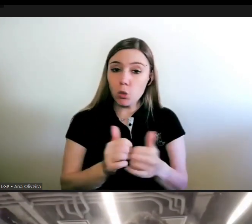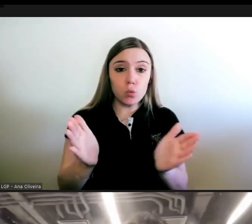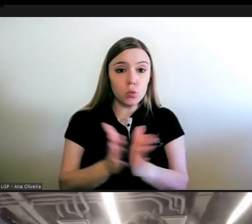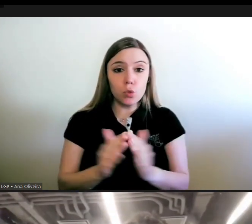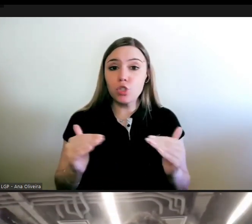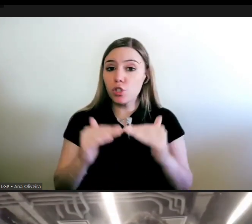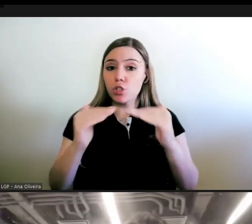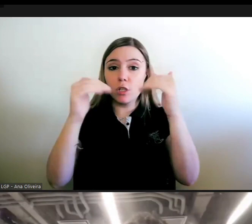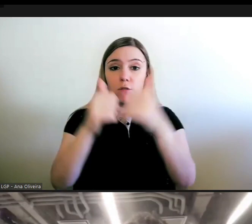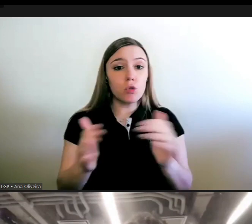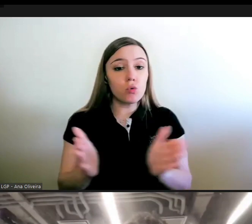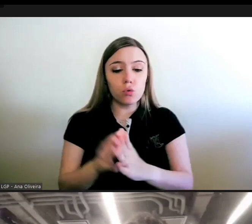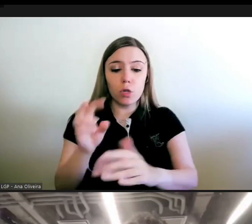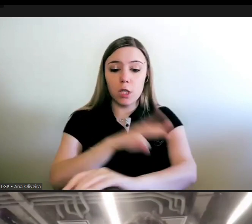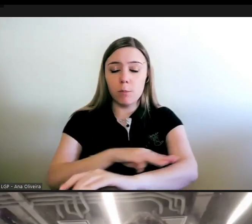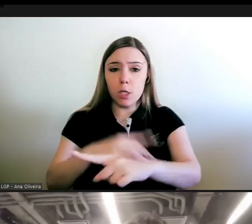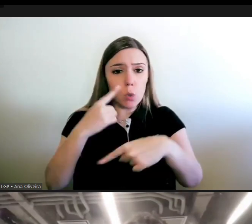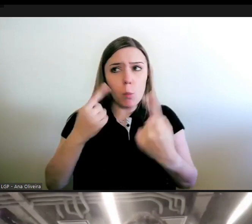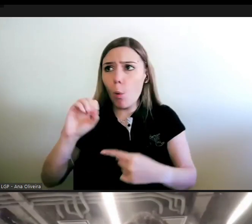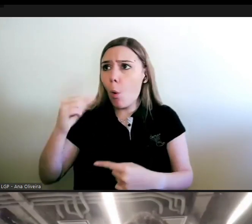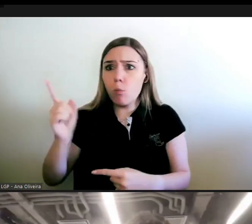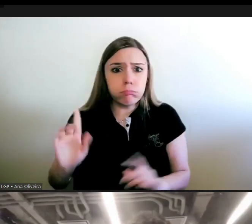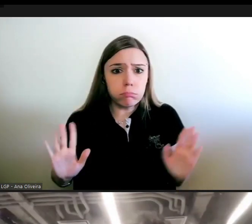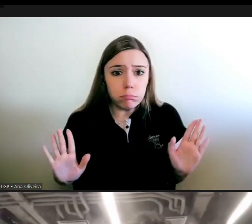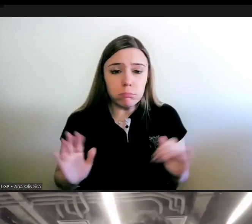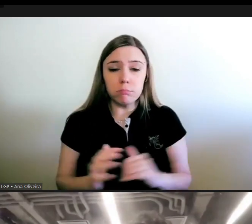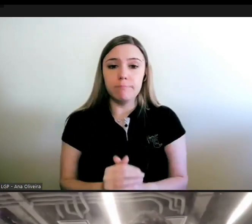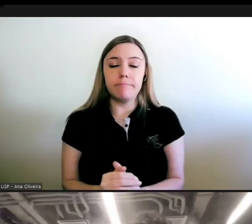da administração pública, quer não.